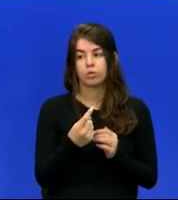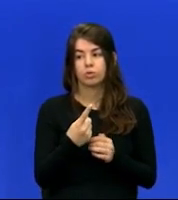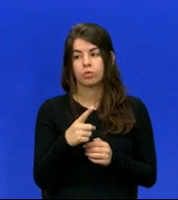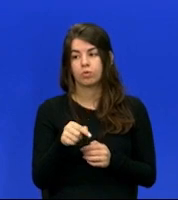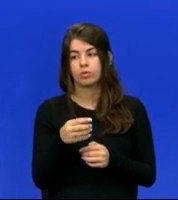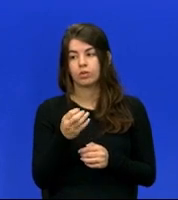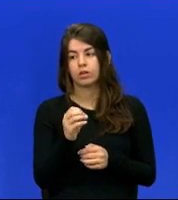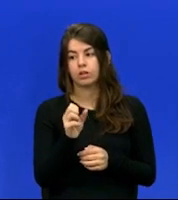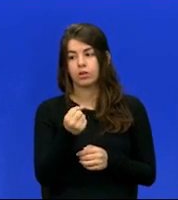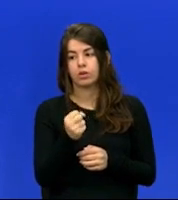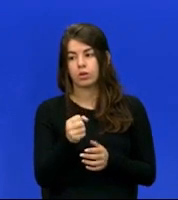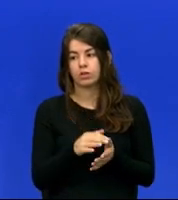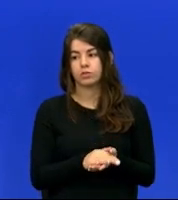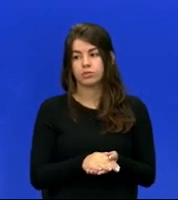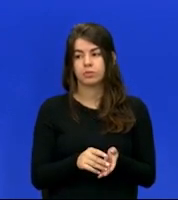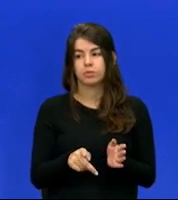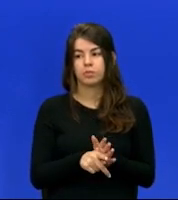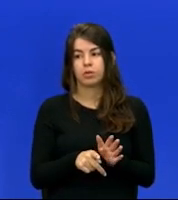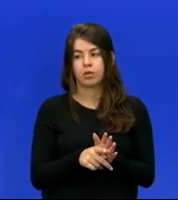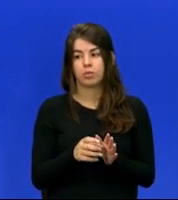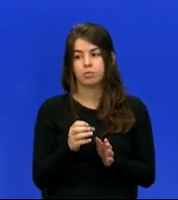área procurada, que esse é